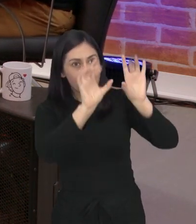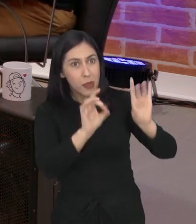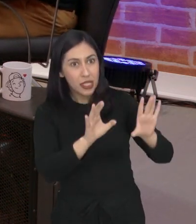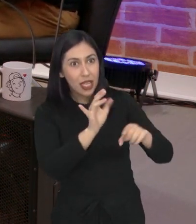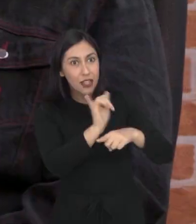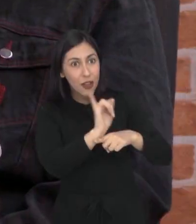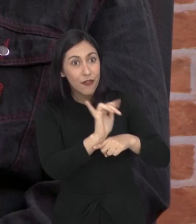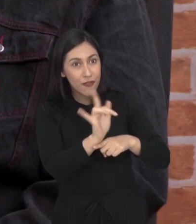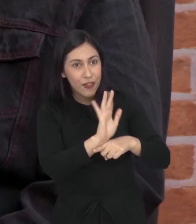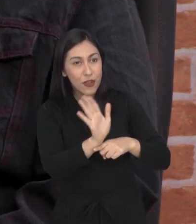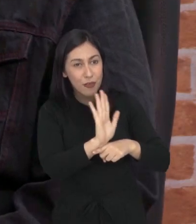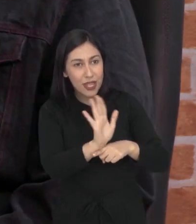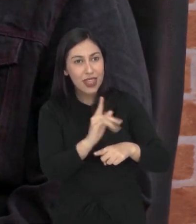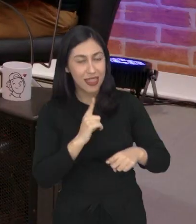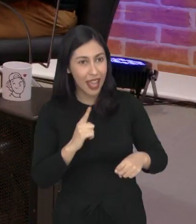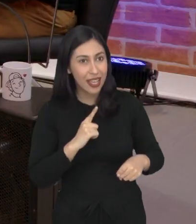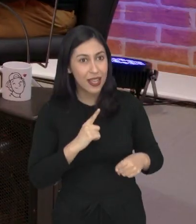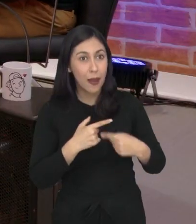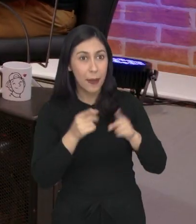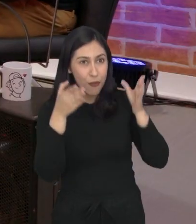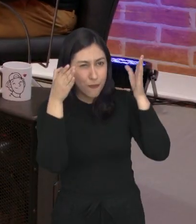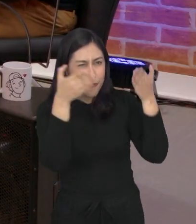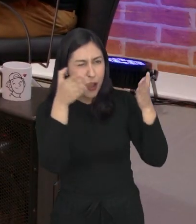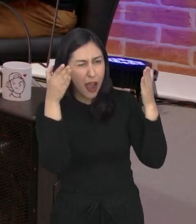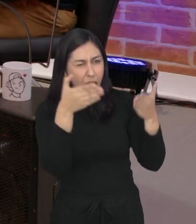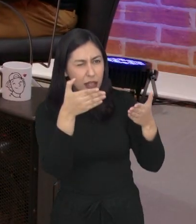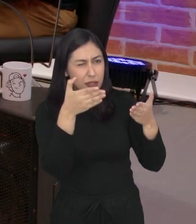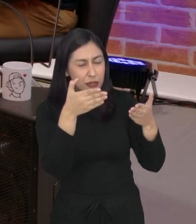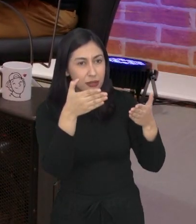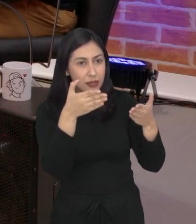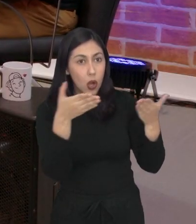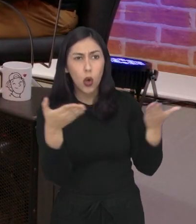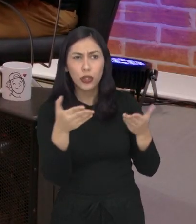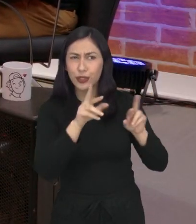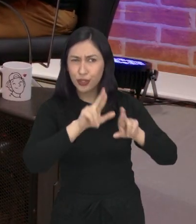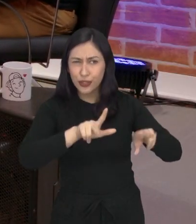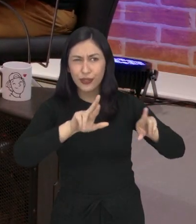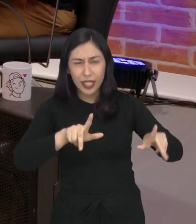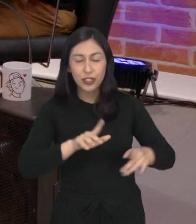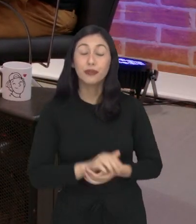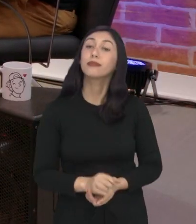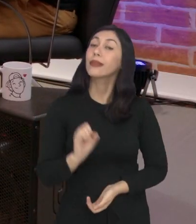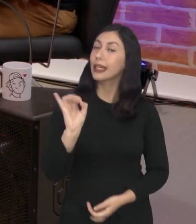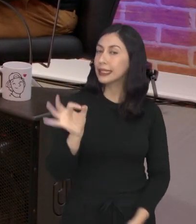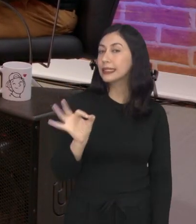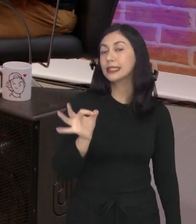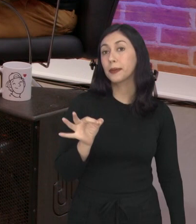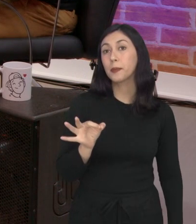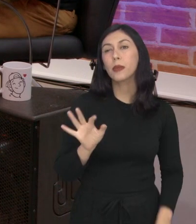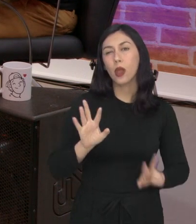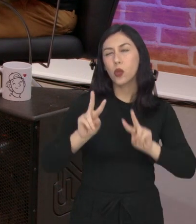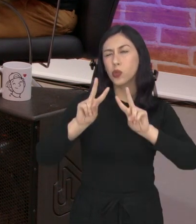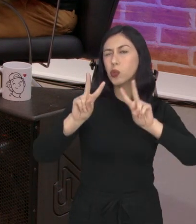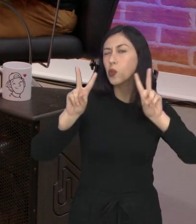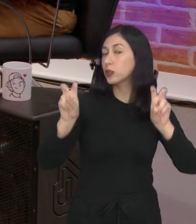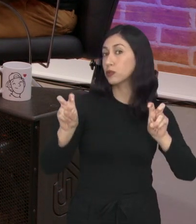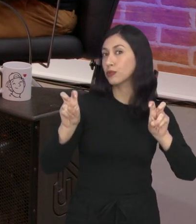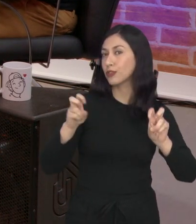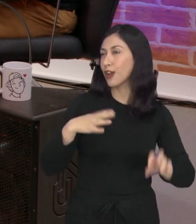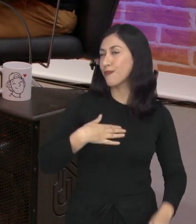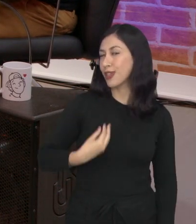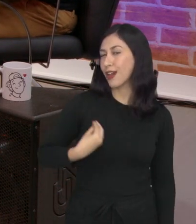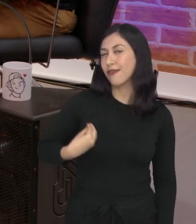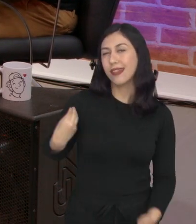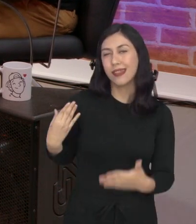canal ainda existe. Ainda existe, né? Ainda existe. Mas era mais focado nisso. Hoje você coloca outras paradas lá. Exato. E tal. Falando até um pouquinho do meu mundo,